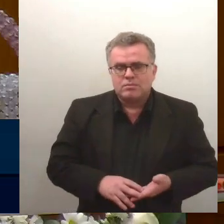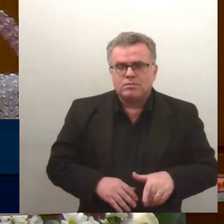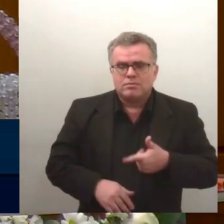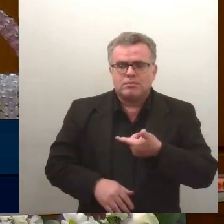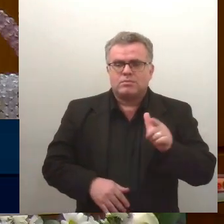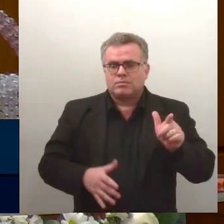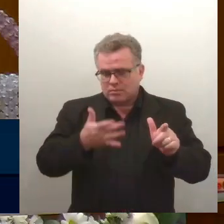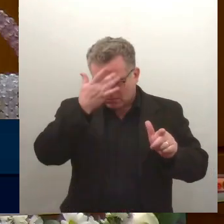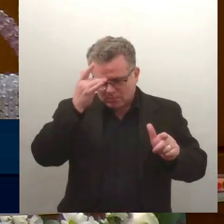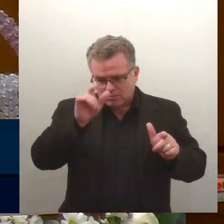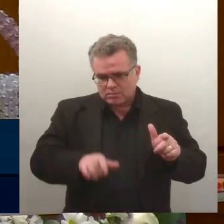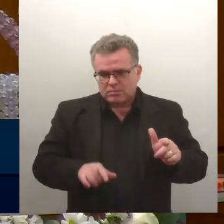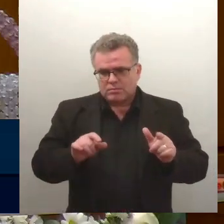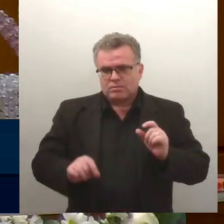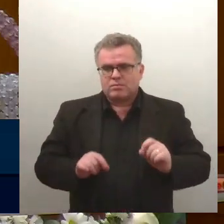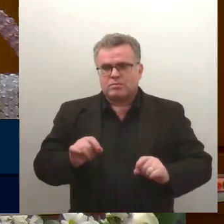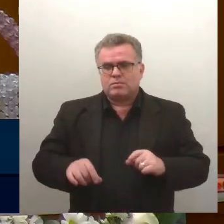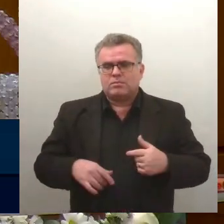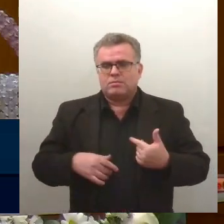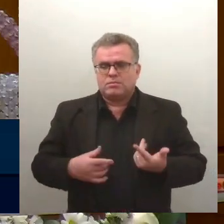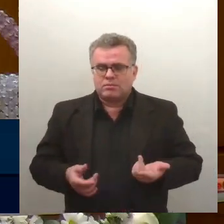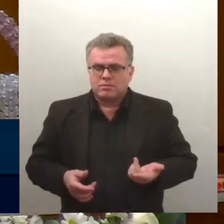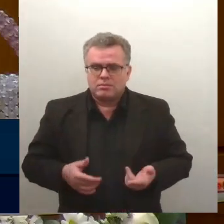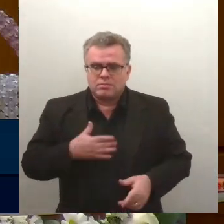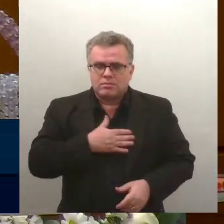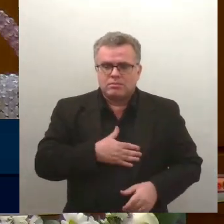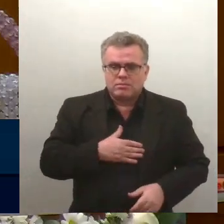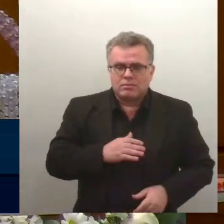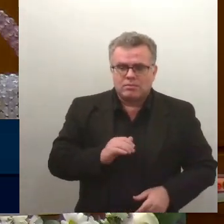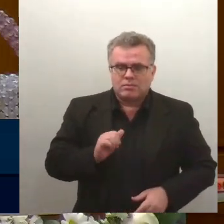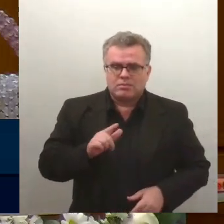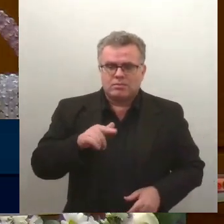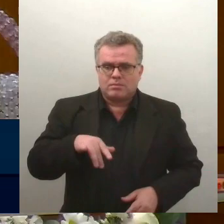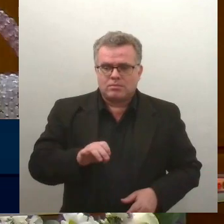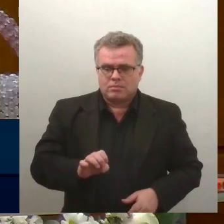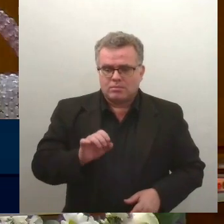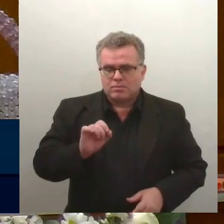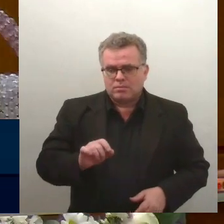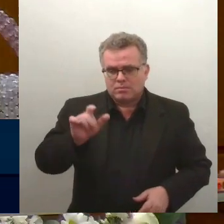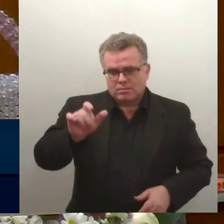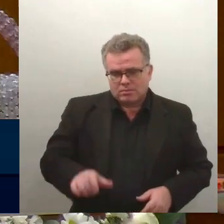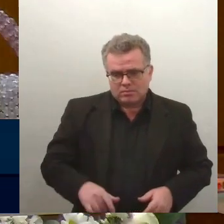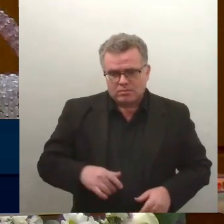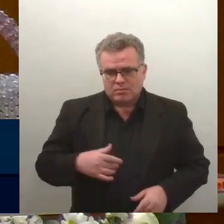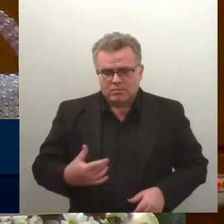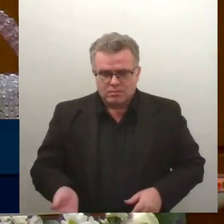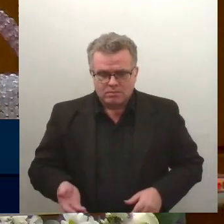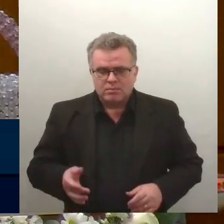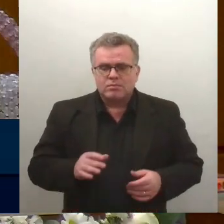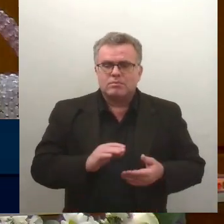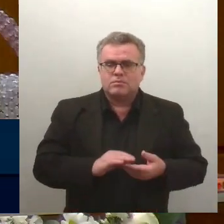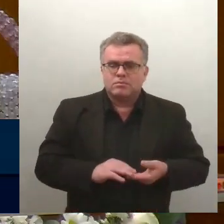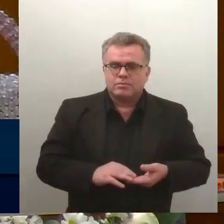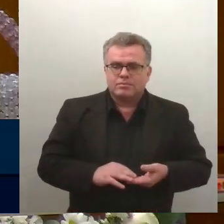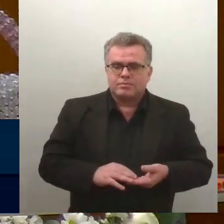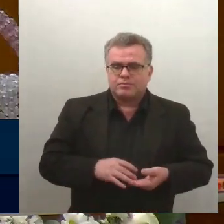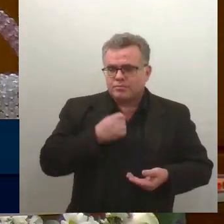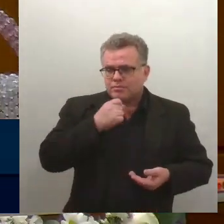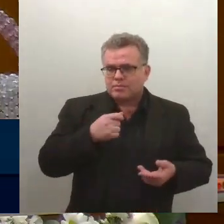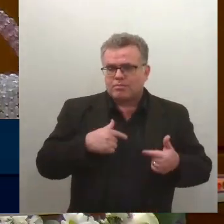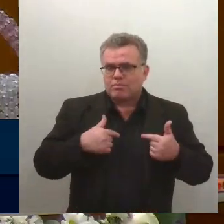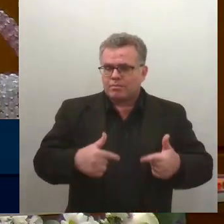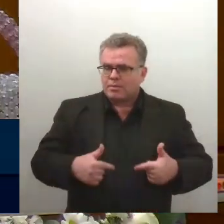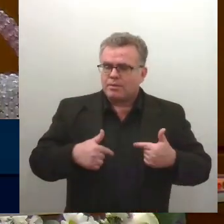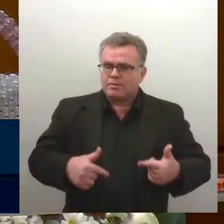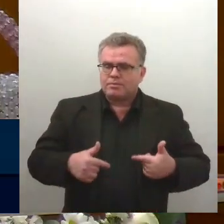querida Aline Braga, né, Farias da Conceição, que é lutadora da comunicação pública, né, que